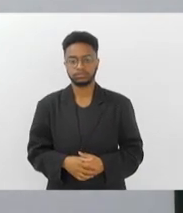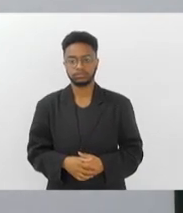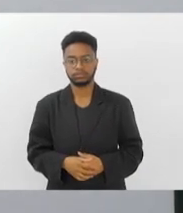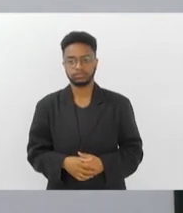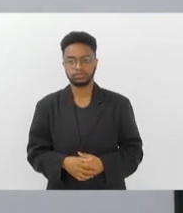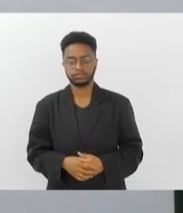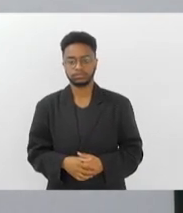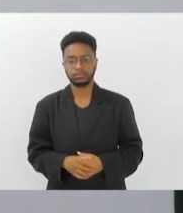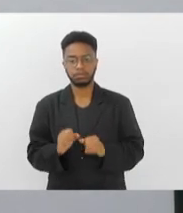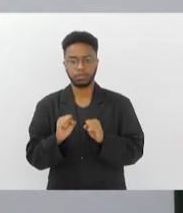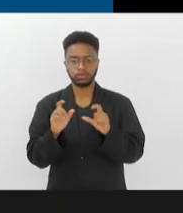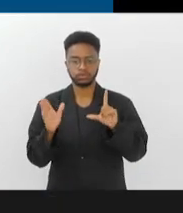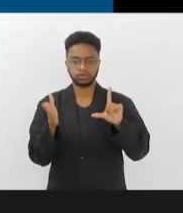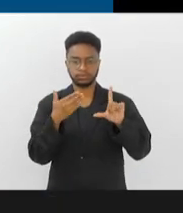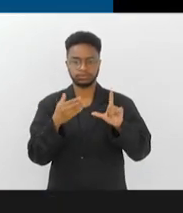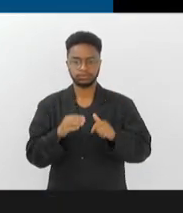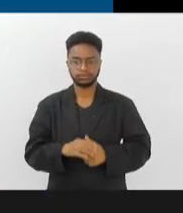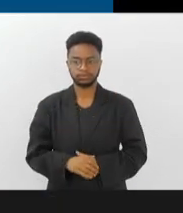Pode passar, por favor.